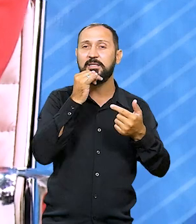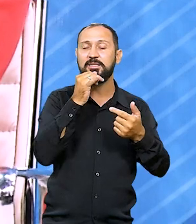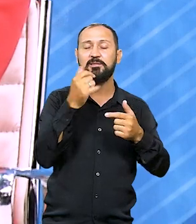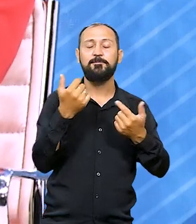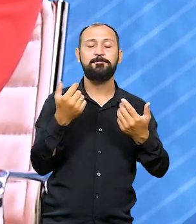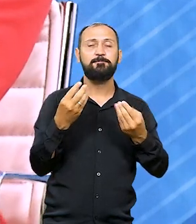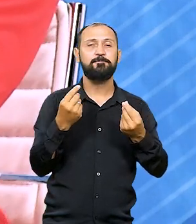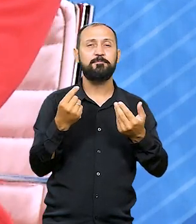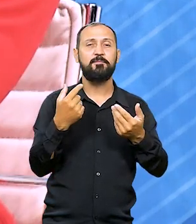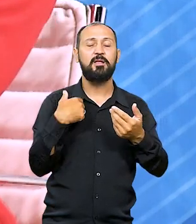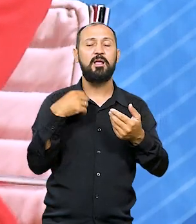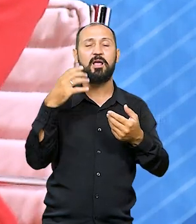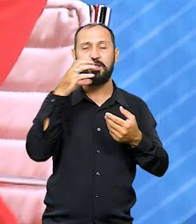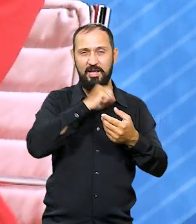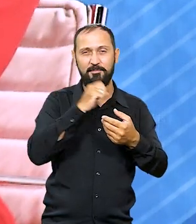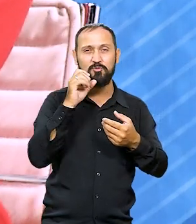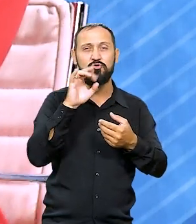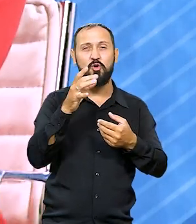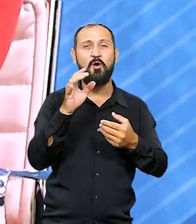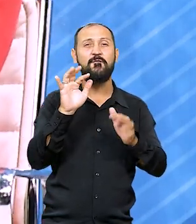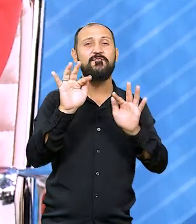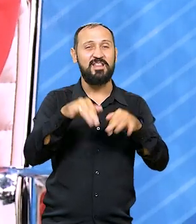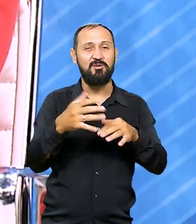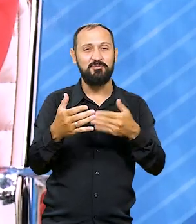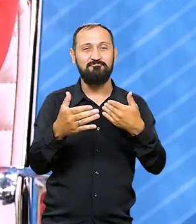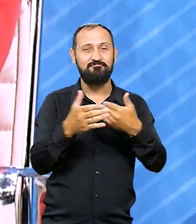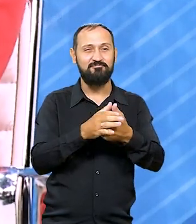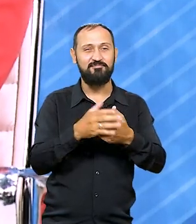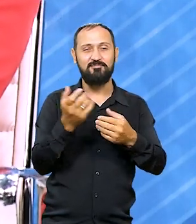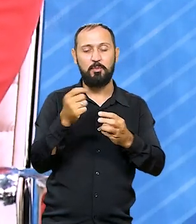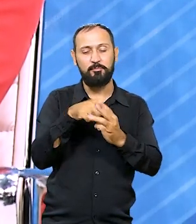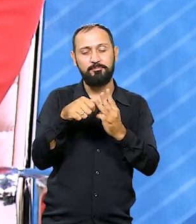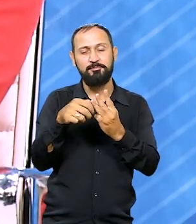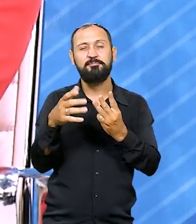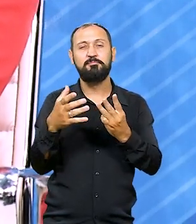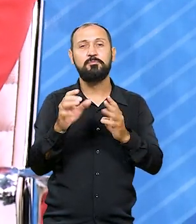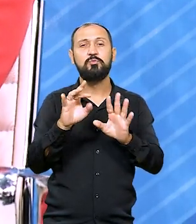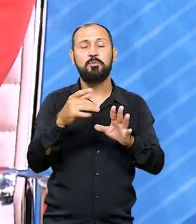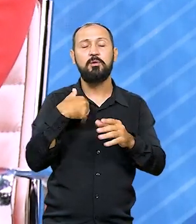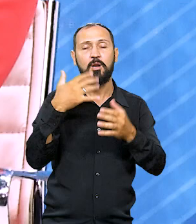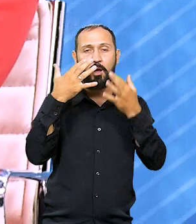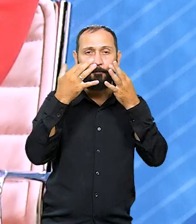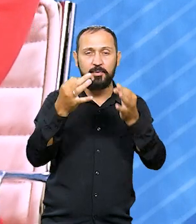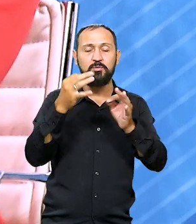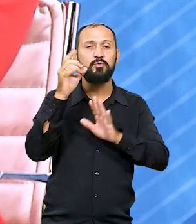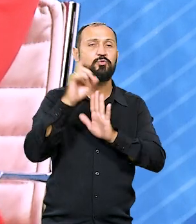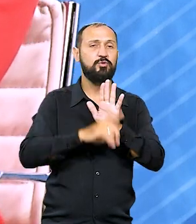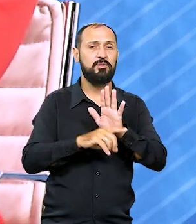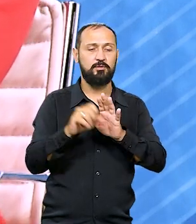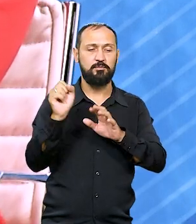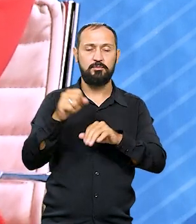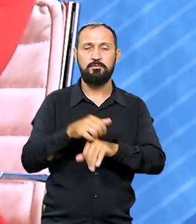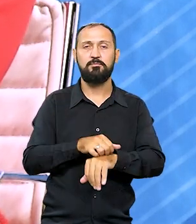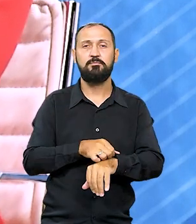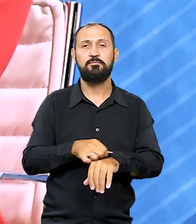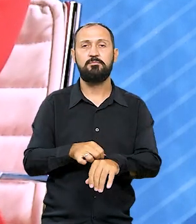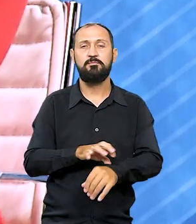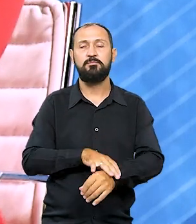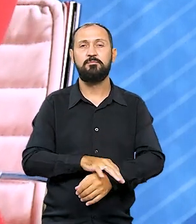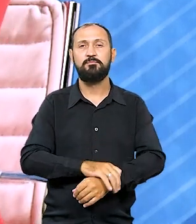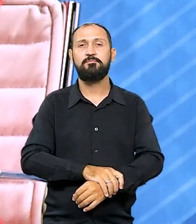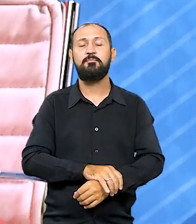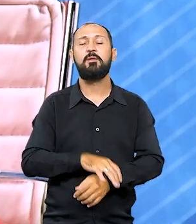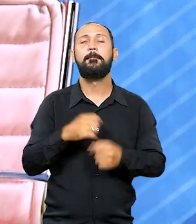para trabalhar em trabalhos temporários. É importante que as pessoas também se atentem aos seus